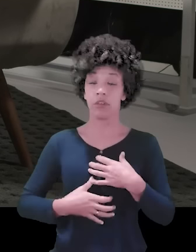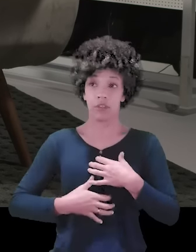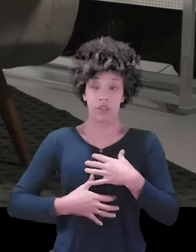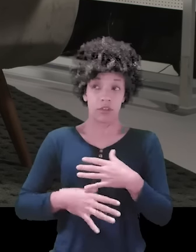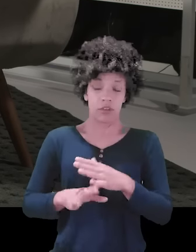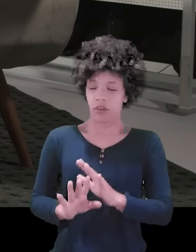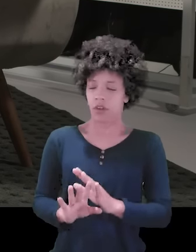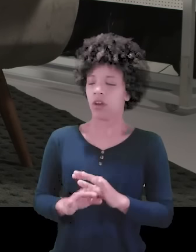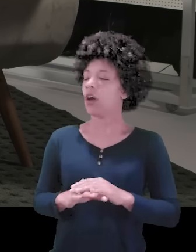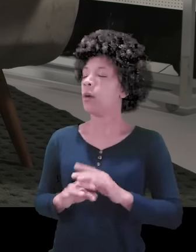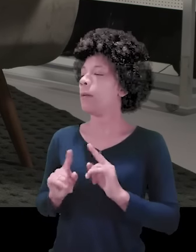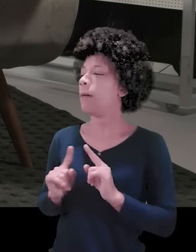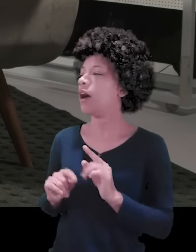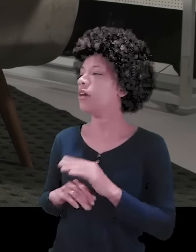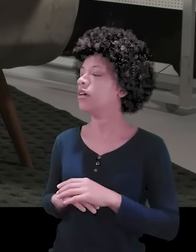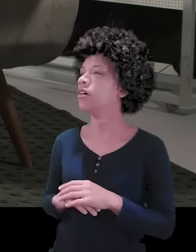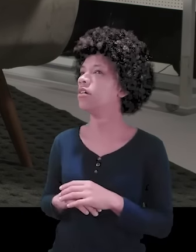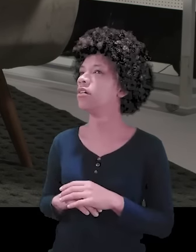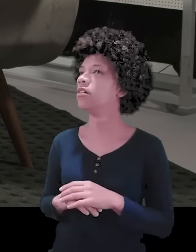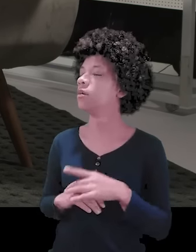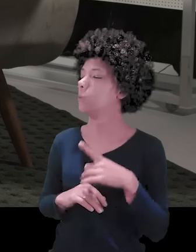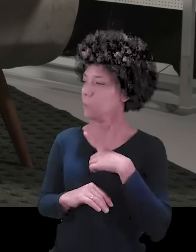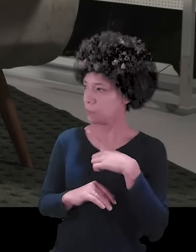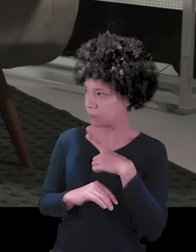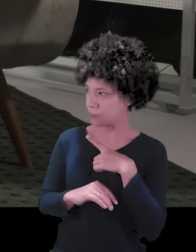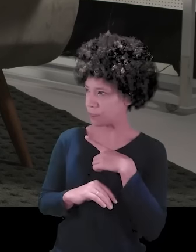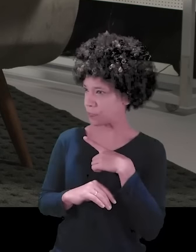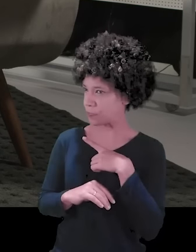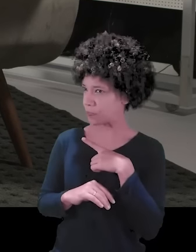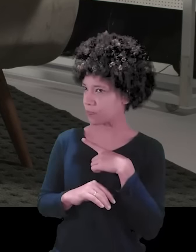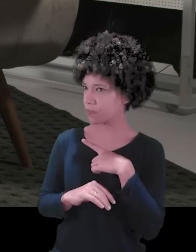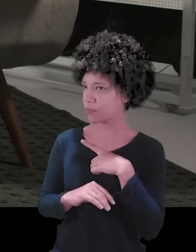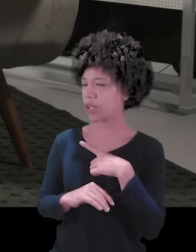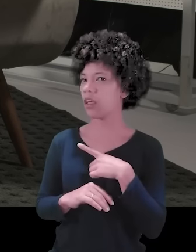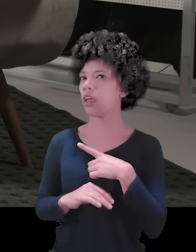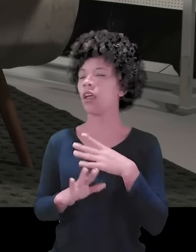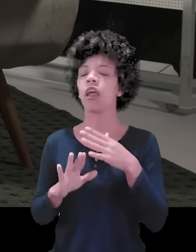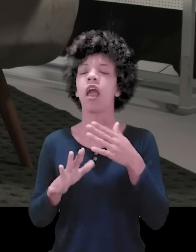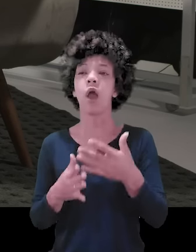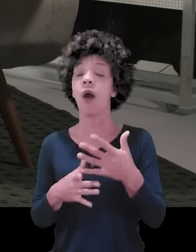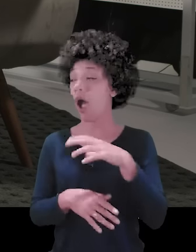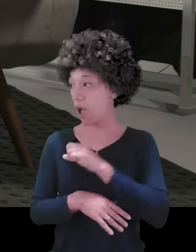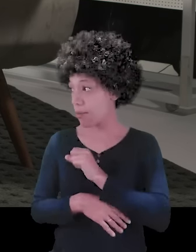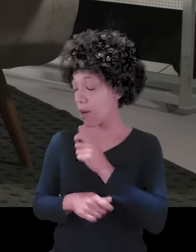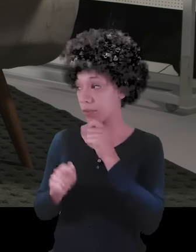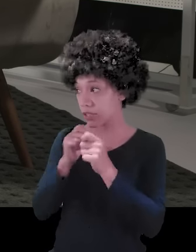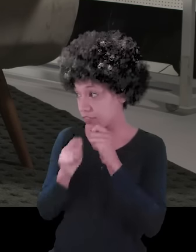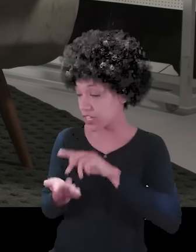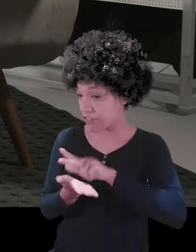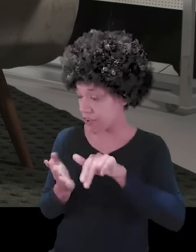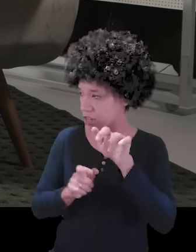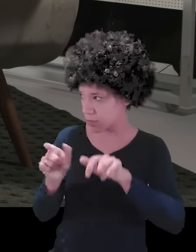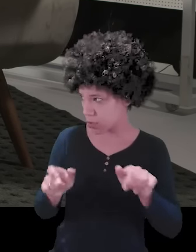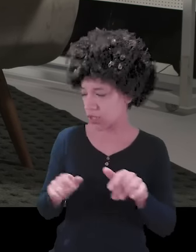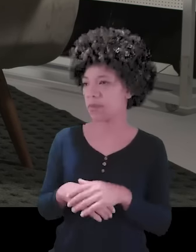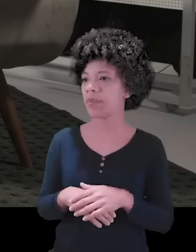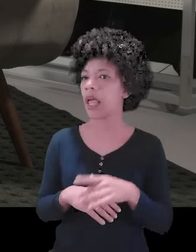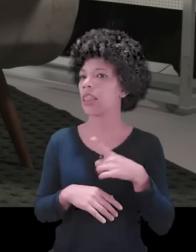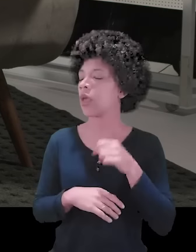estômago aí é existem eu adoro esse lugar aqui que eu já entrei sem muita gente